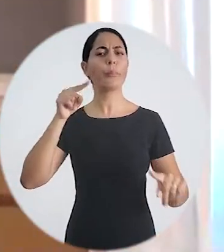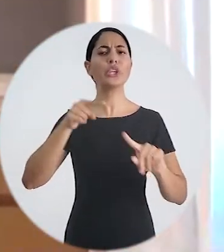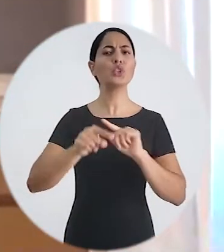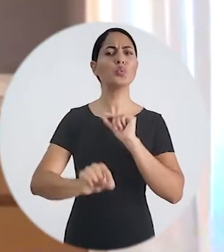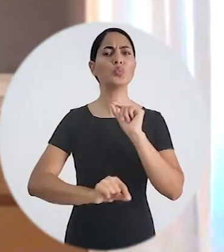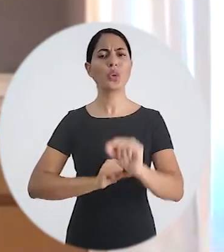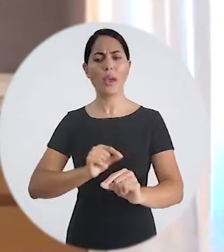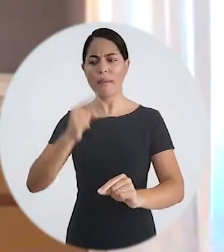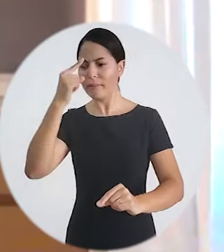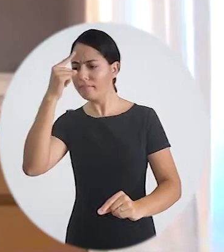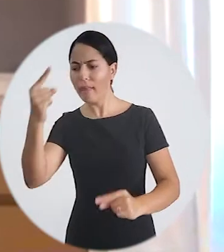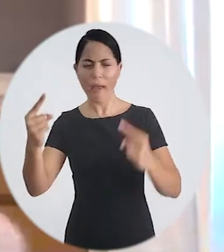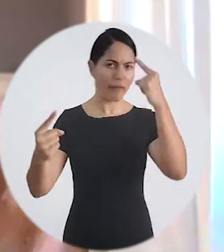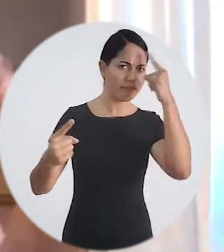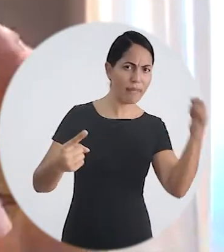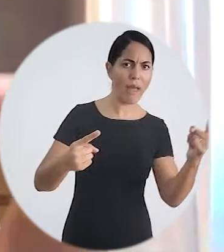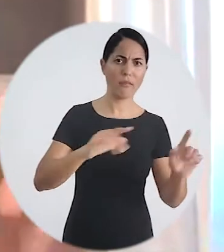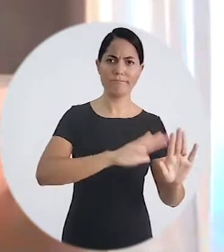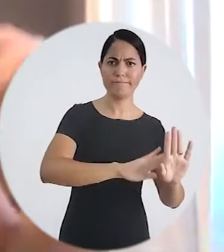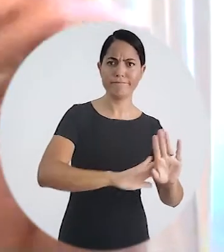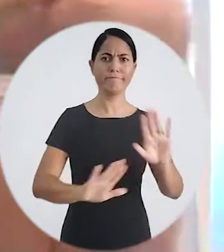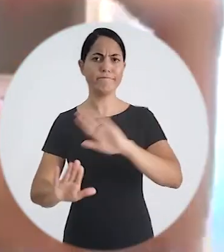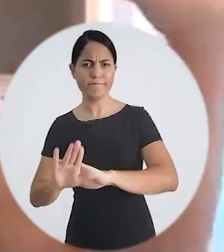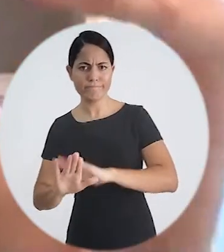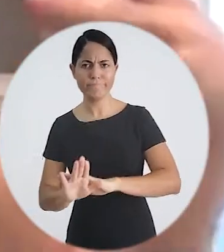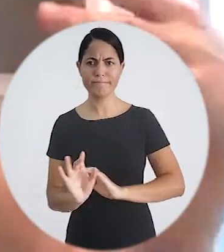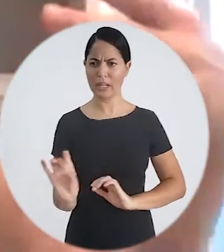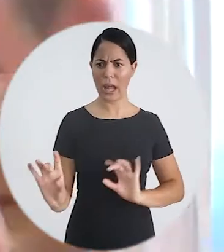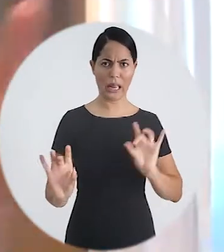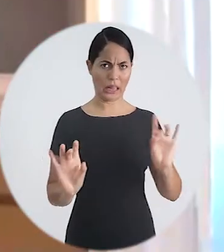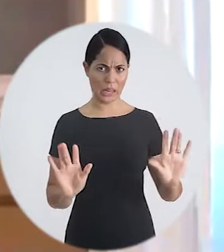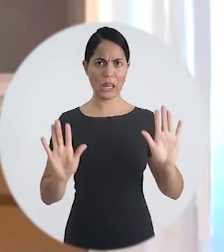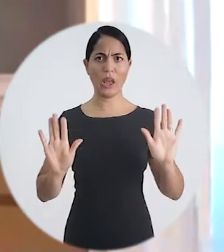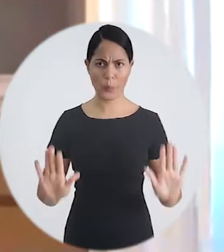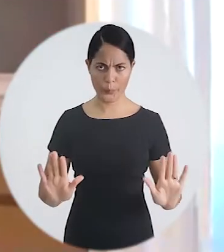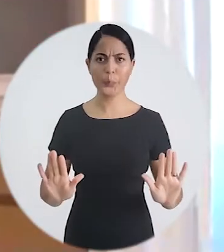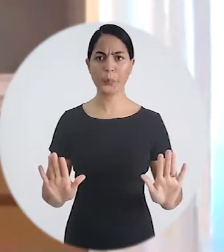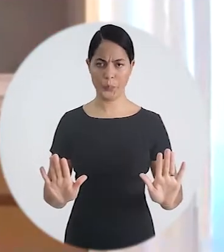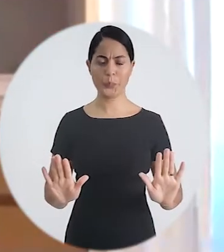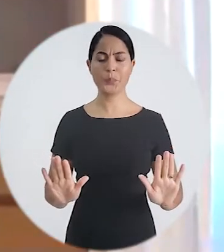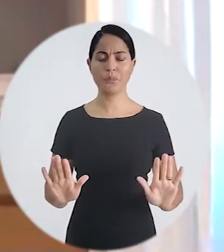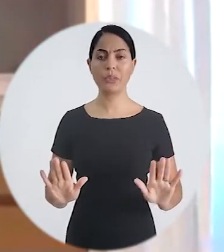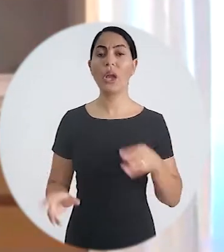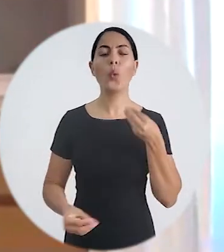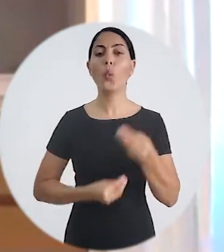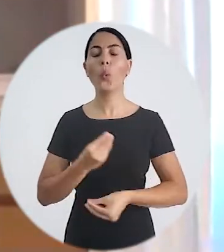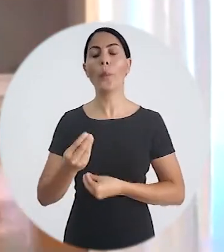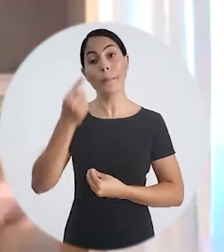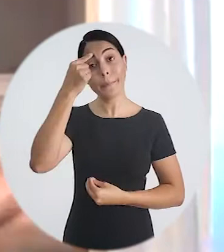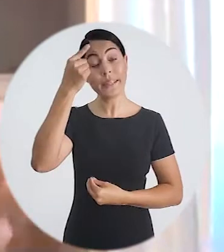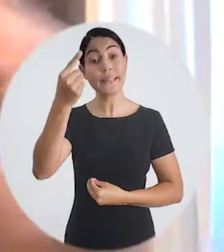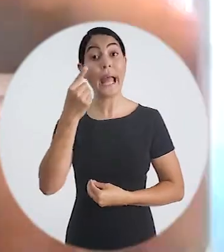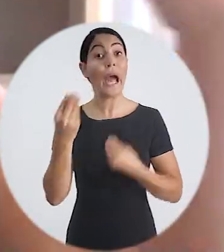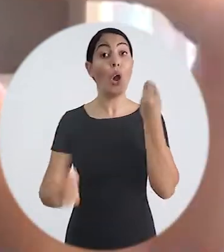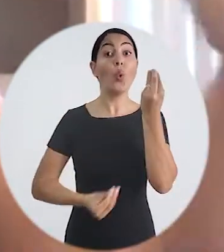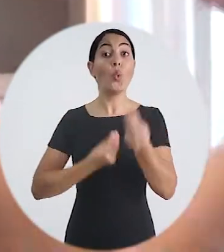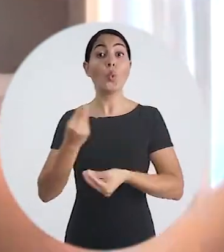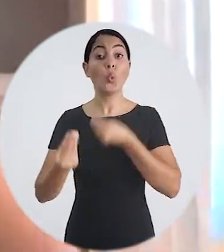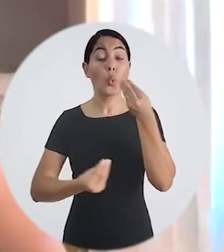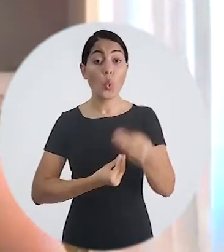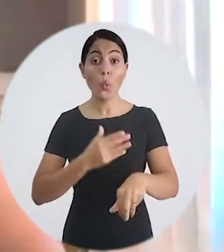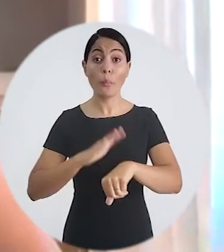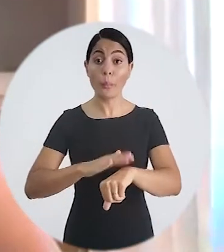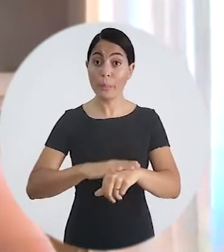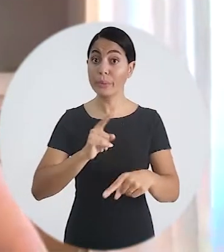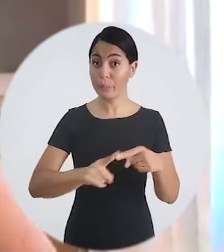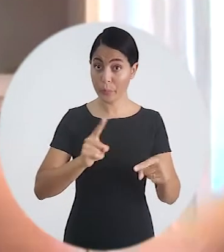com idealizações, né? Elas têm, digamos assim, uma espécie de ideia de como